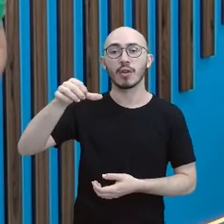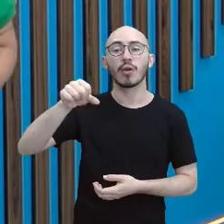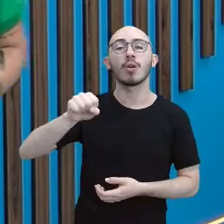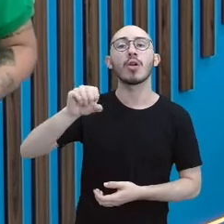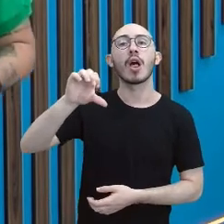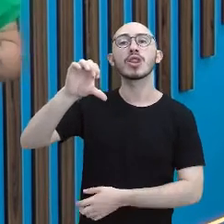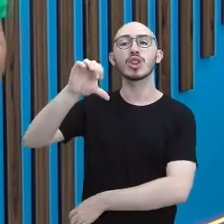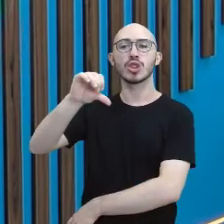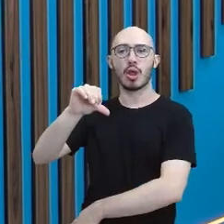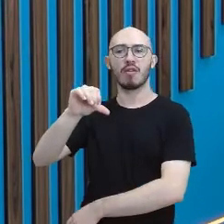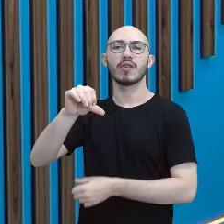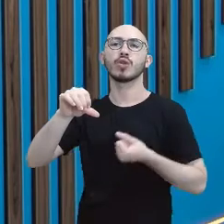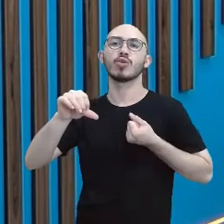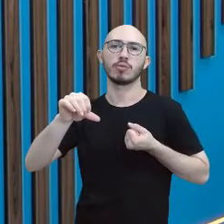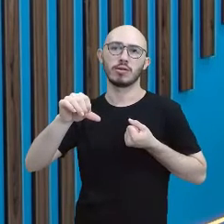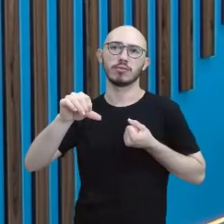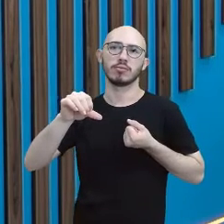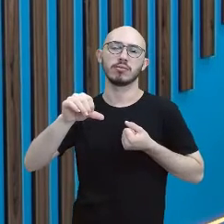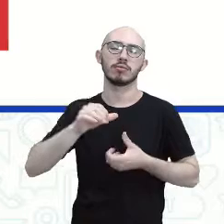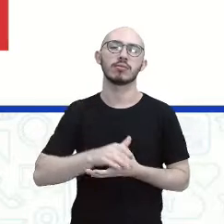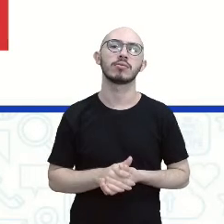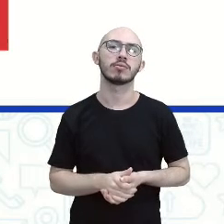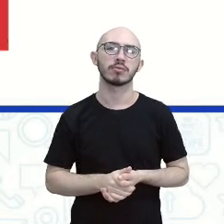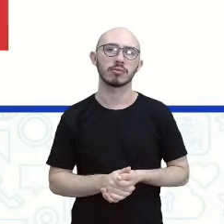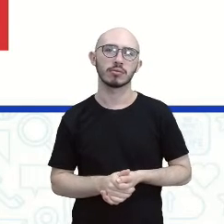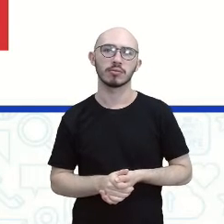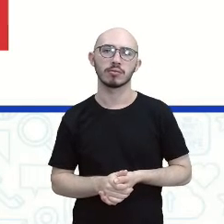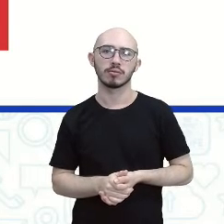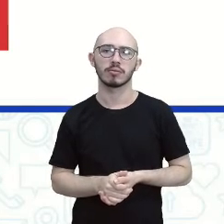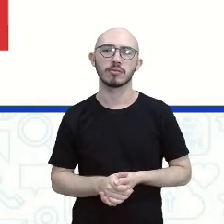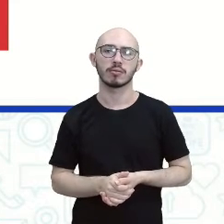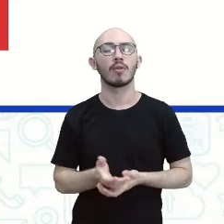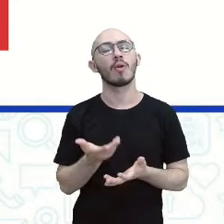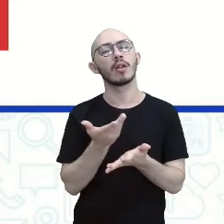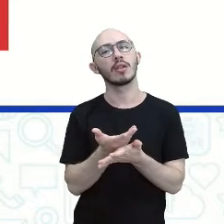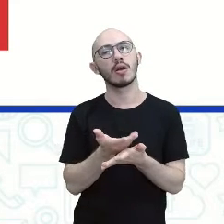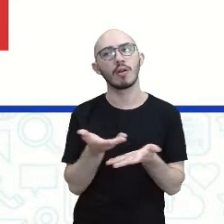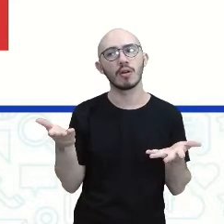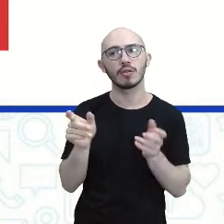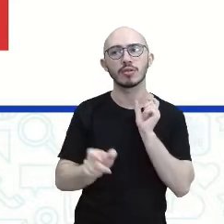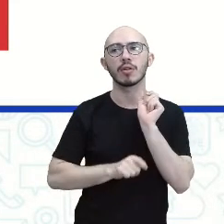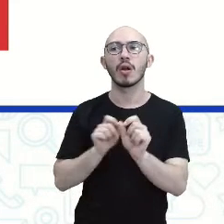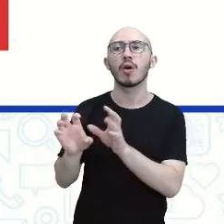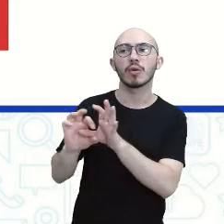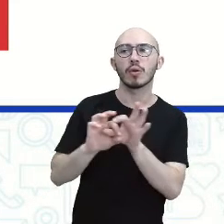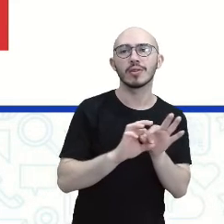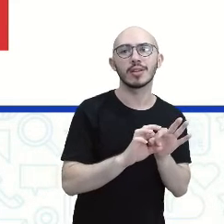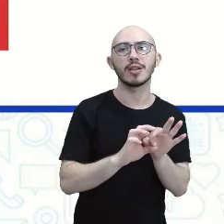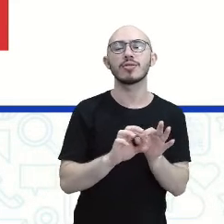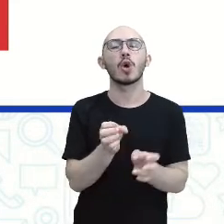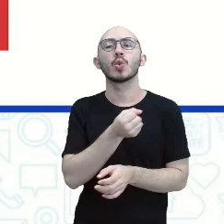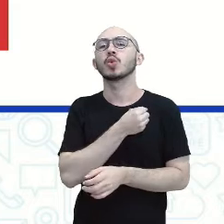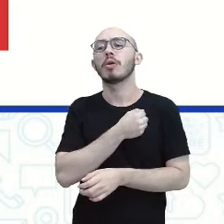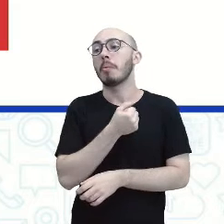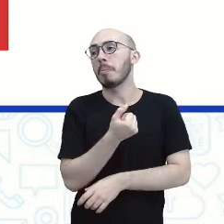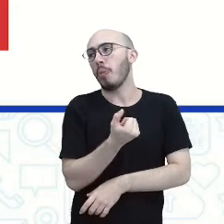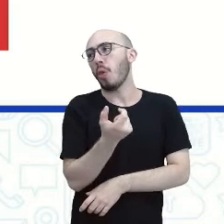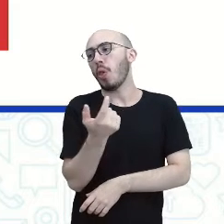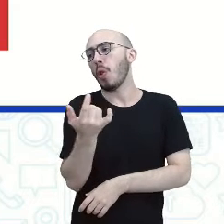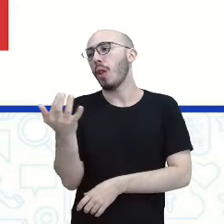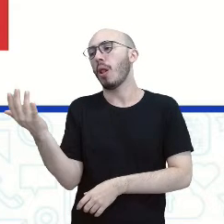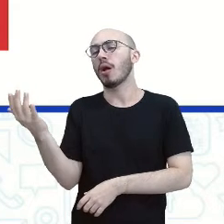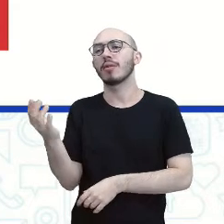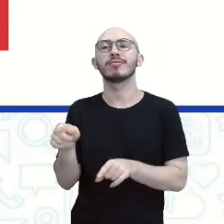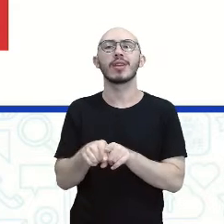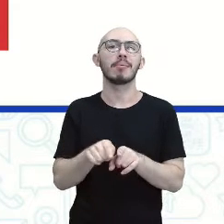9 algarismos. Então, perceba que como a gente trouxe na aula de hoje, esse cenário de que o que é um número muito grande e o que é um